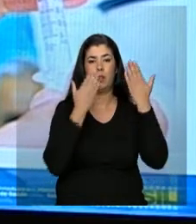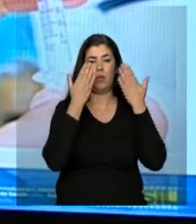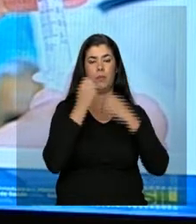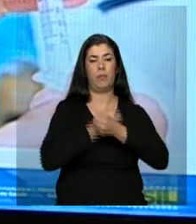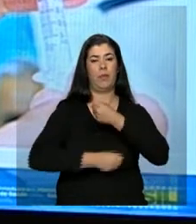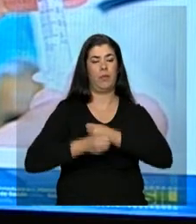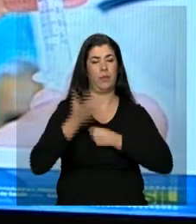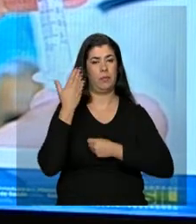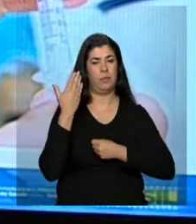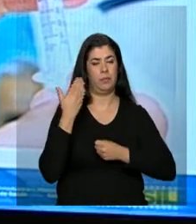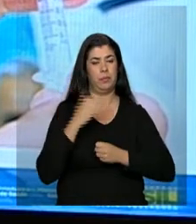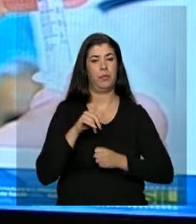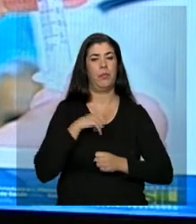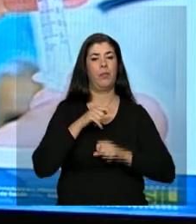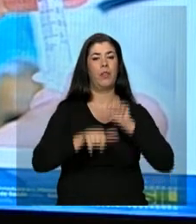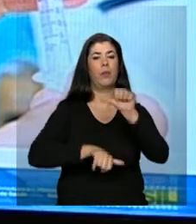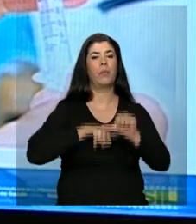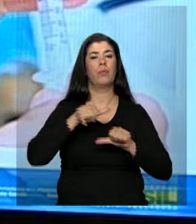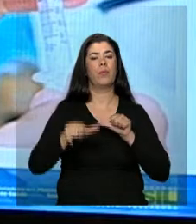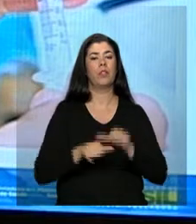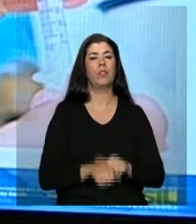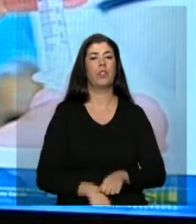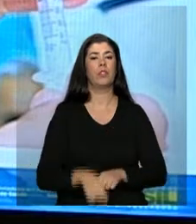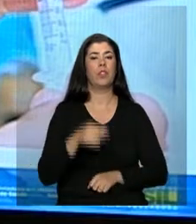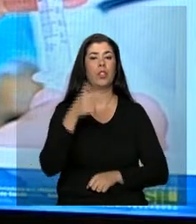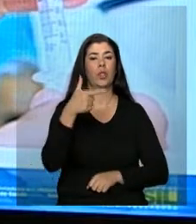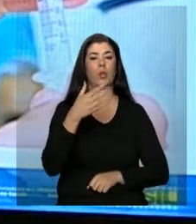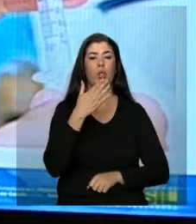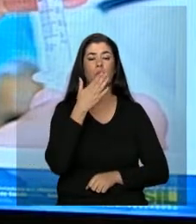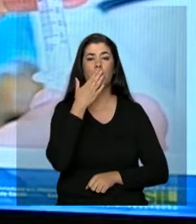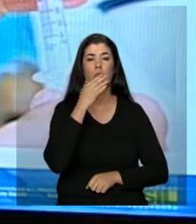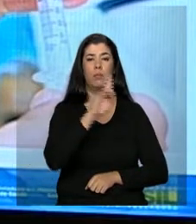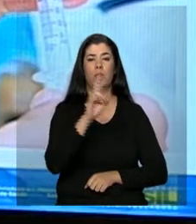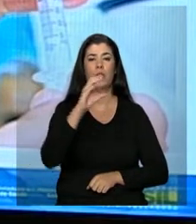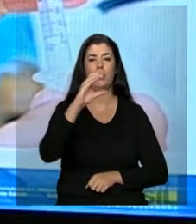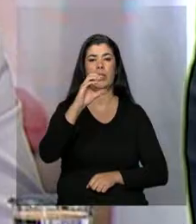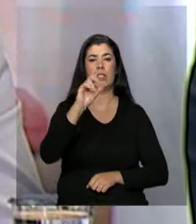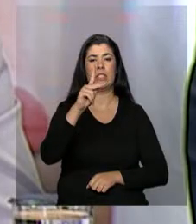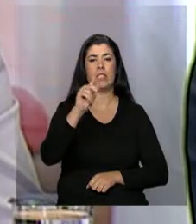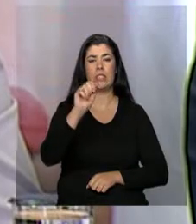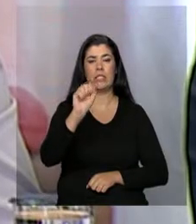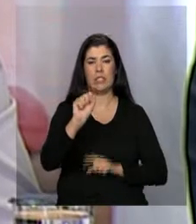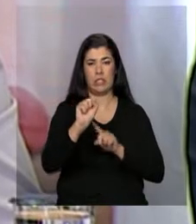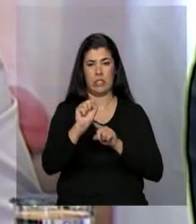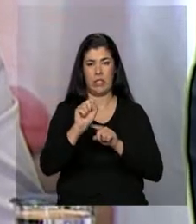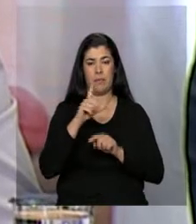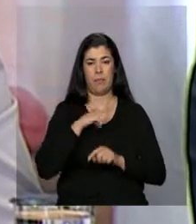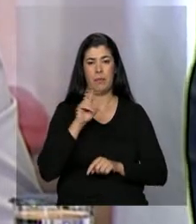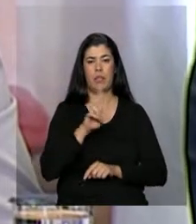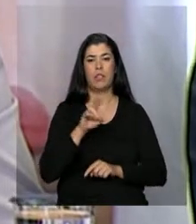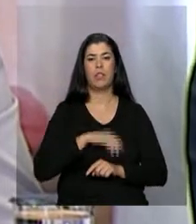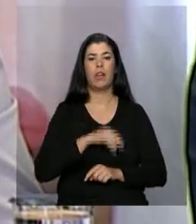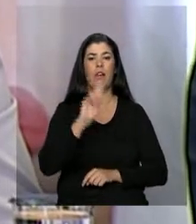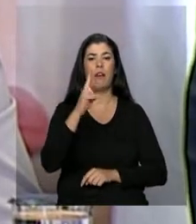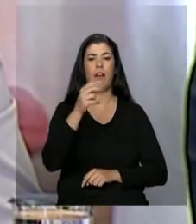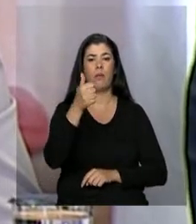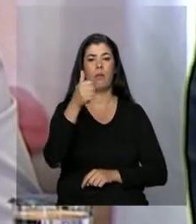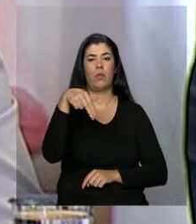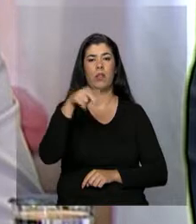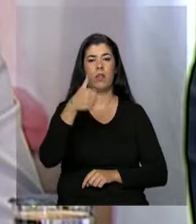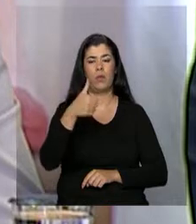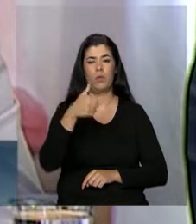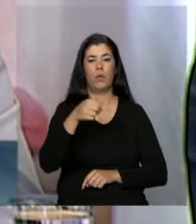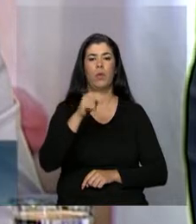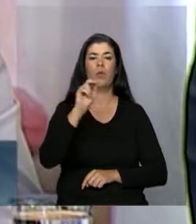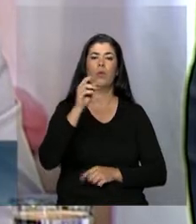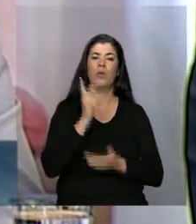do ano passado, houve a mudança de 2 cepas, apenas a H1N1 é a mesma cepa do ano passado, H3N2